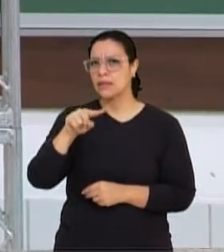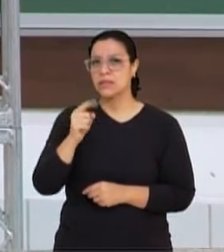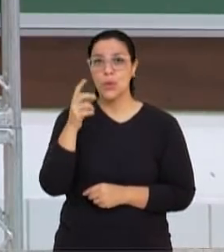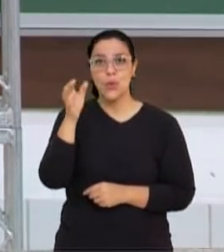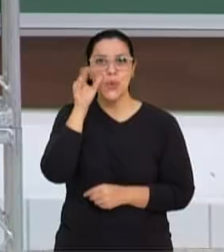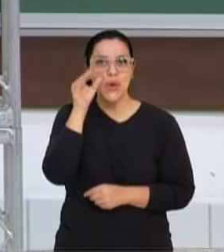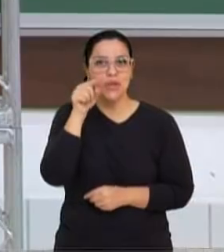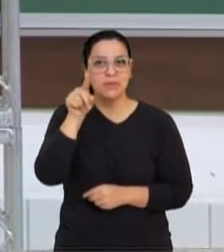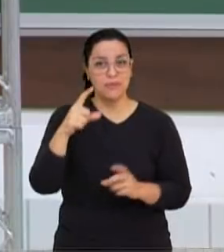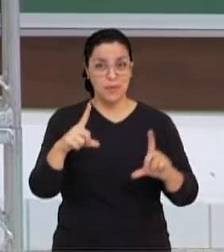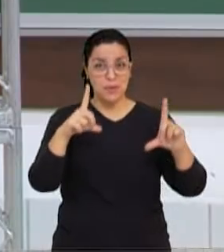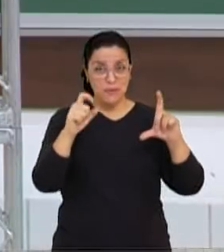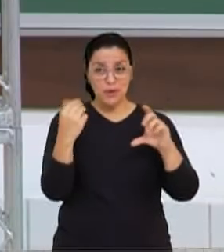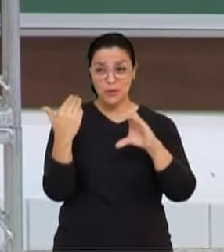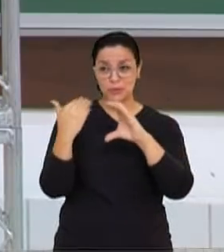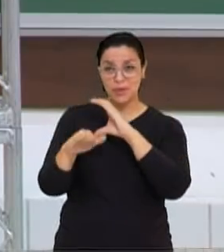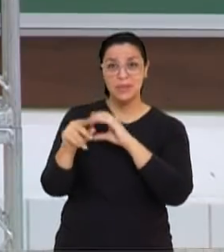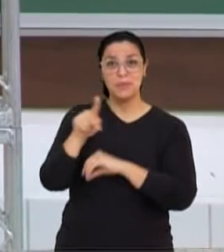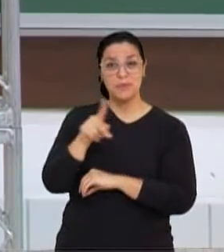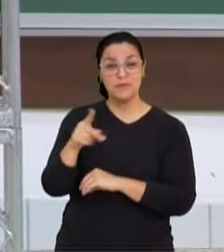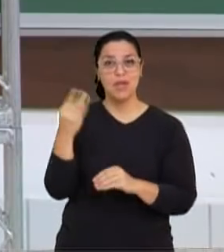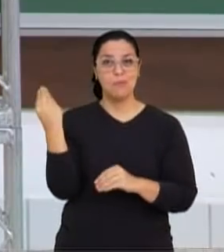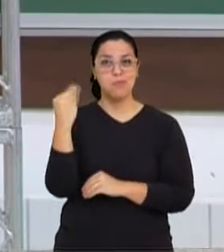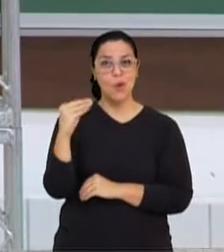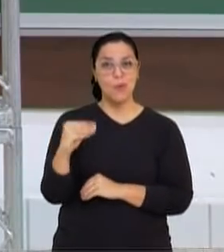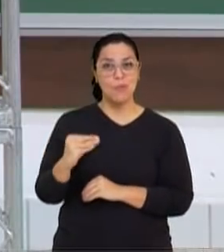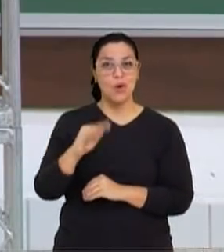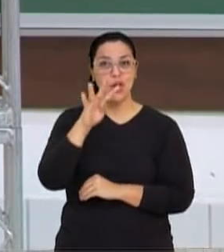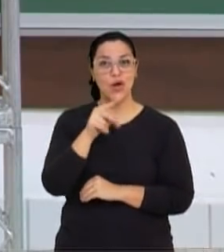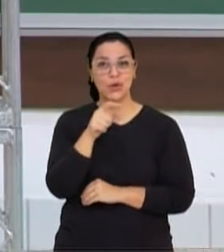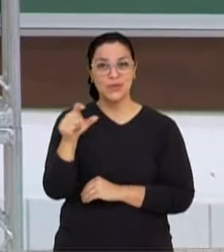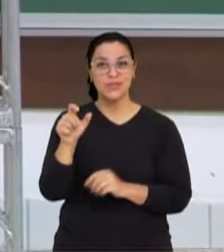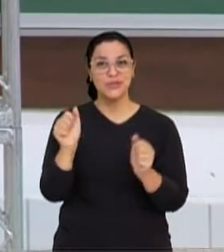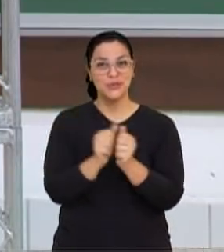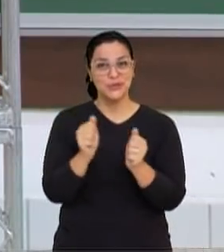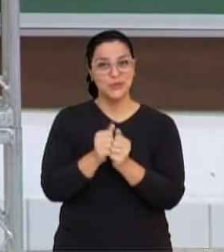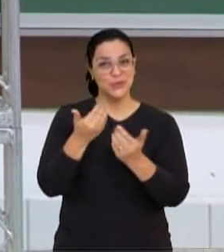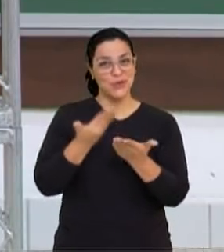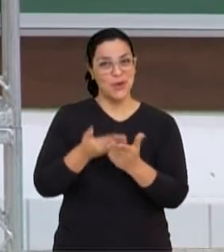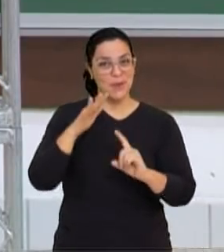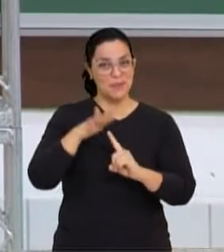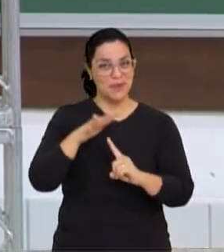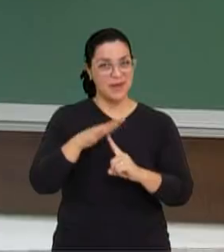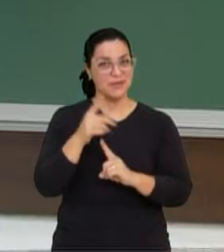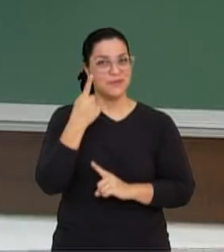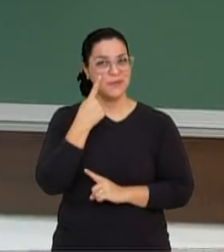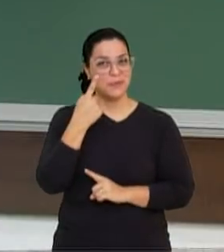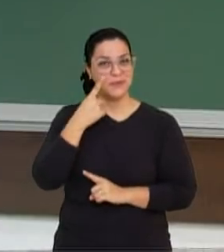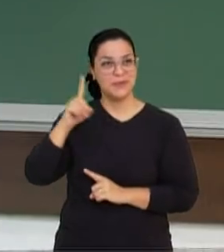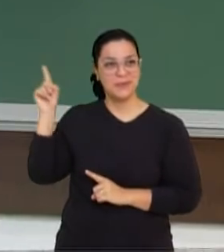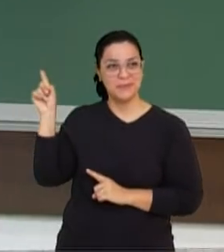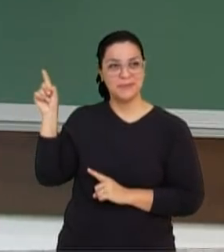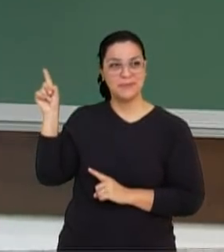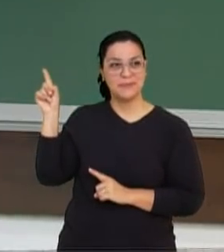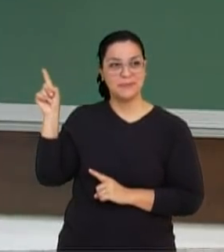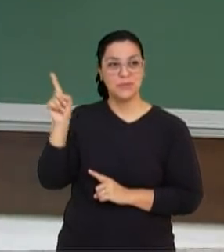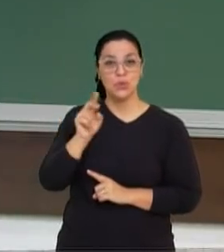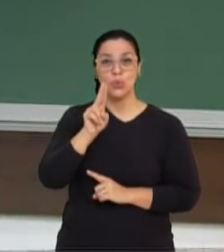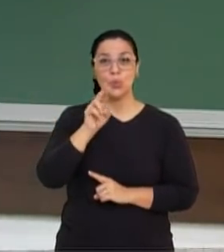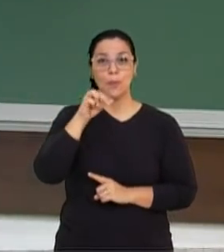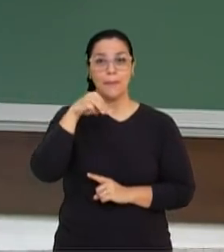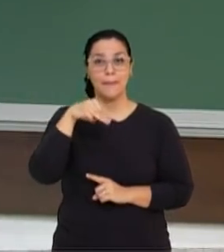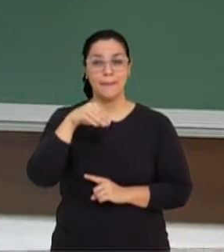uma foto lá para sua professora que você preencheu a cruzadinha aqui na aula Paraná. Então, vamos lá. Olha só,